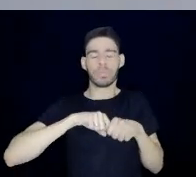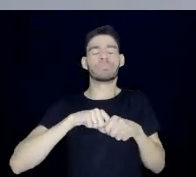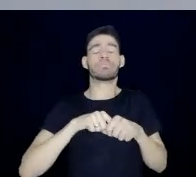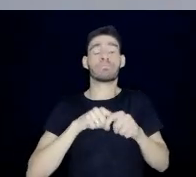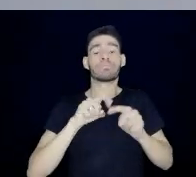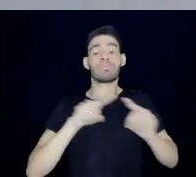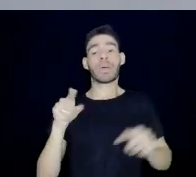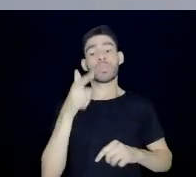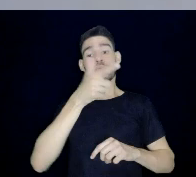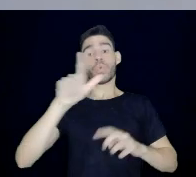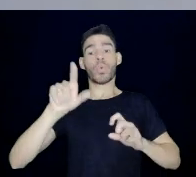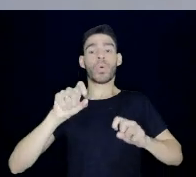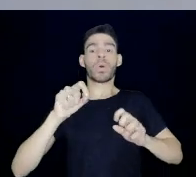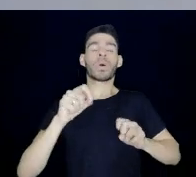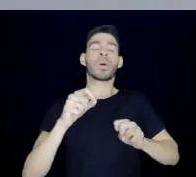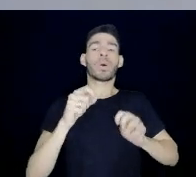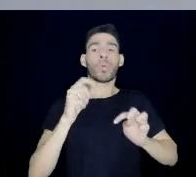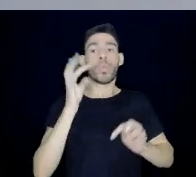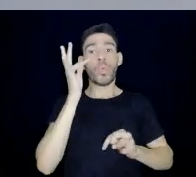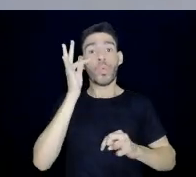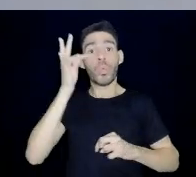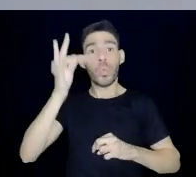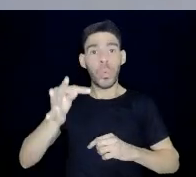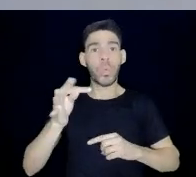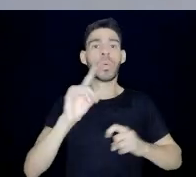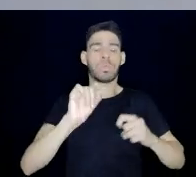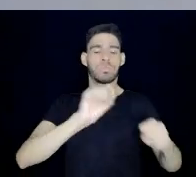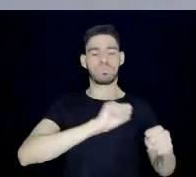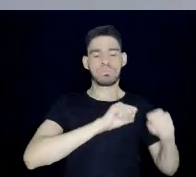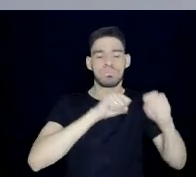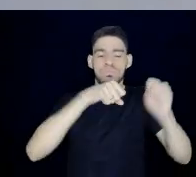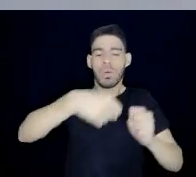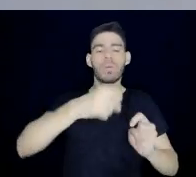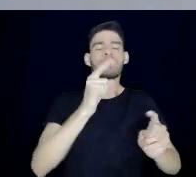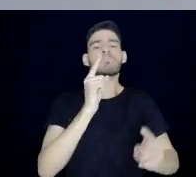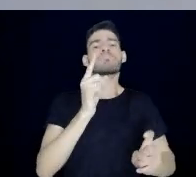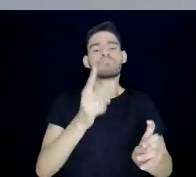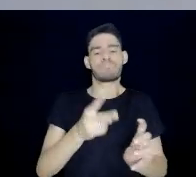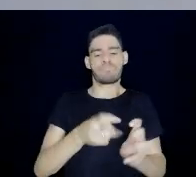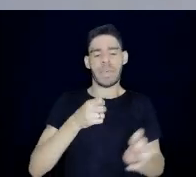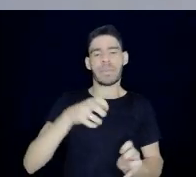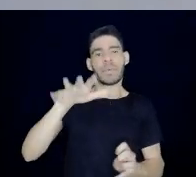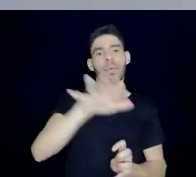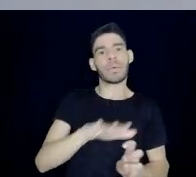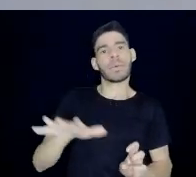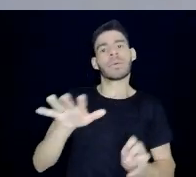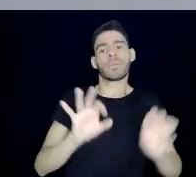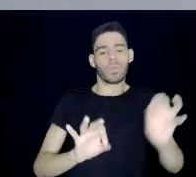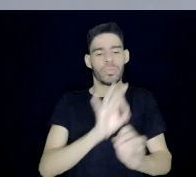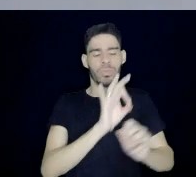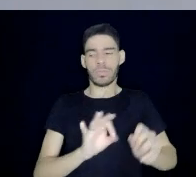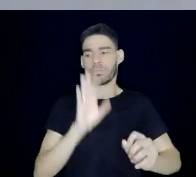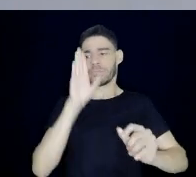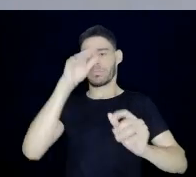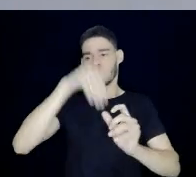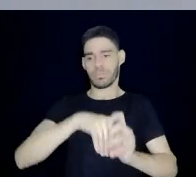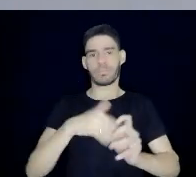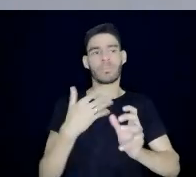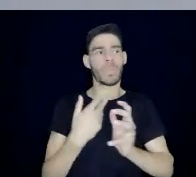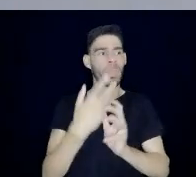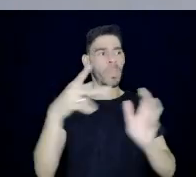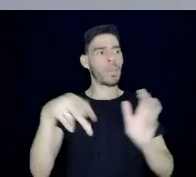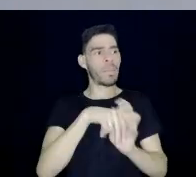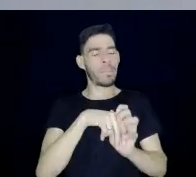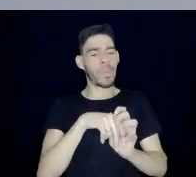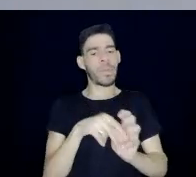outro lado, eu gostaria de dar um testemunho do esforço verificado no âmbito do sistema de justiça eleitoral, desde o